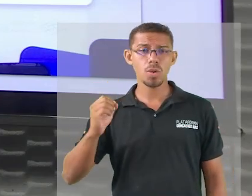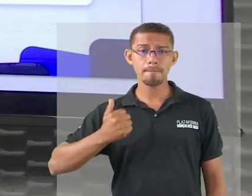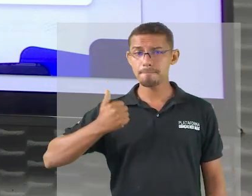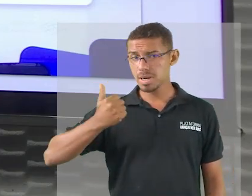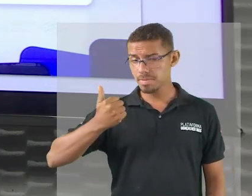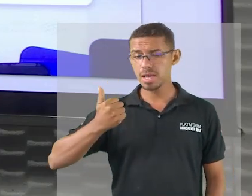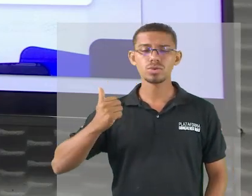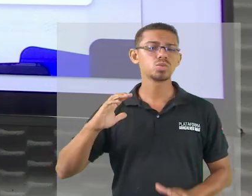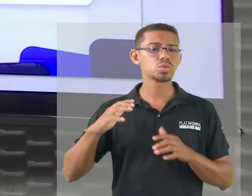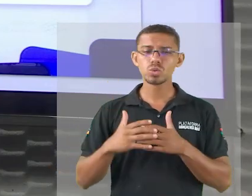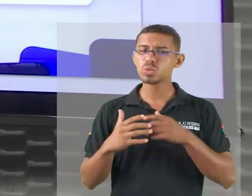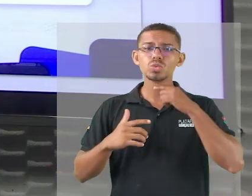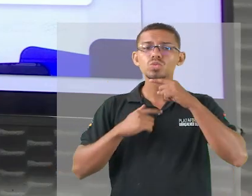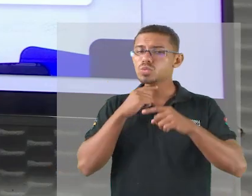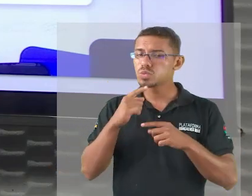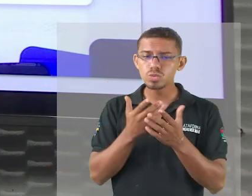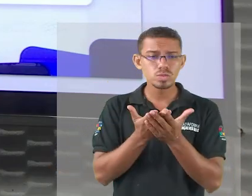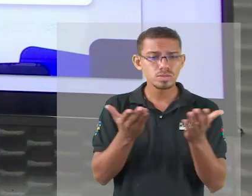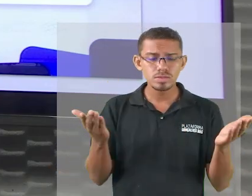não consegue